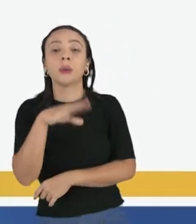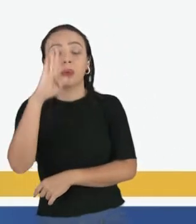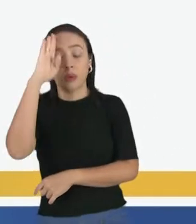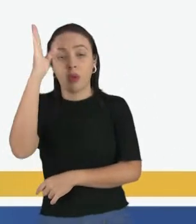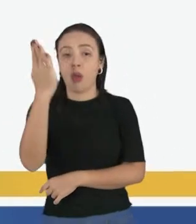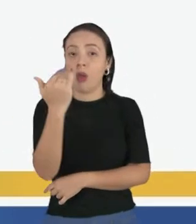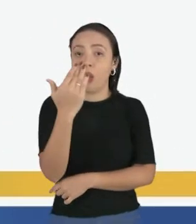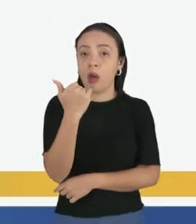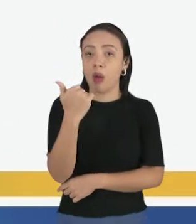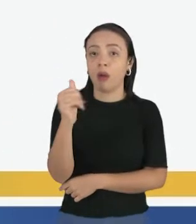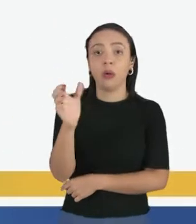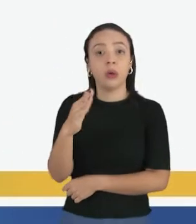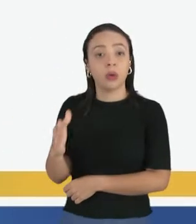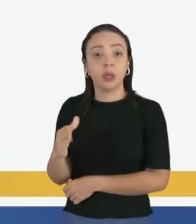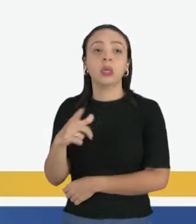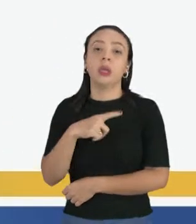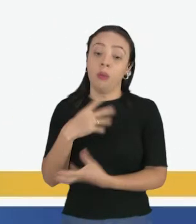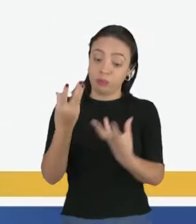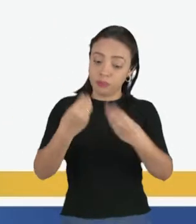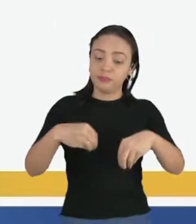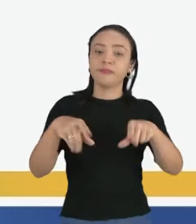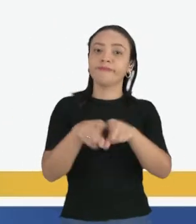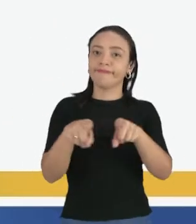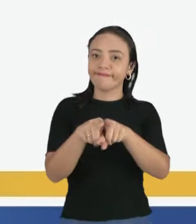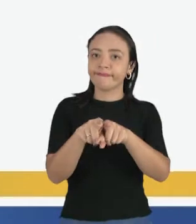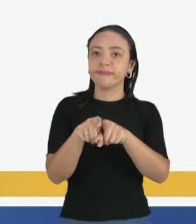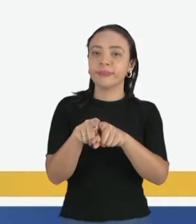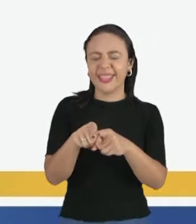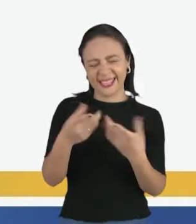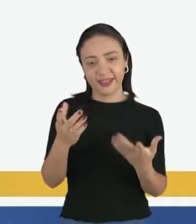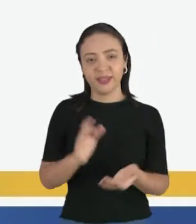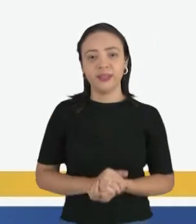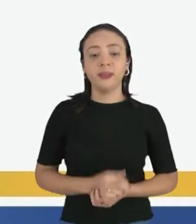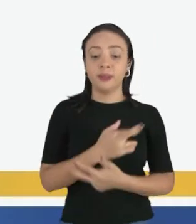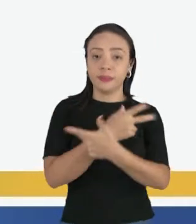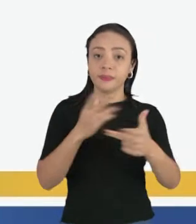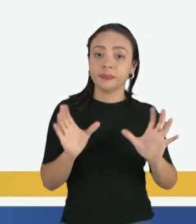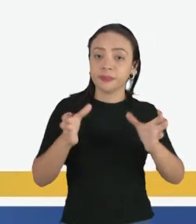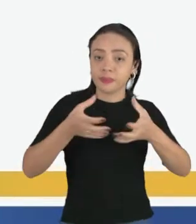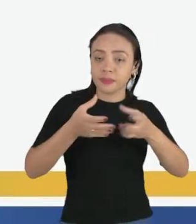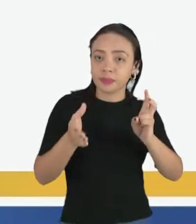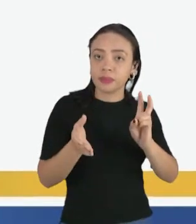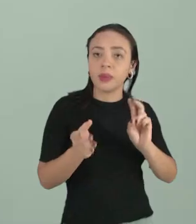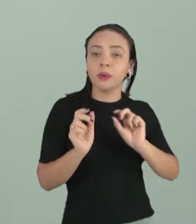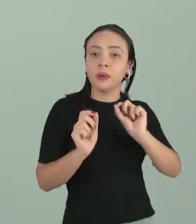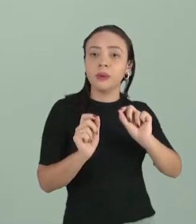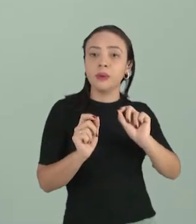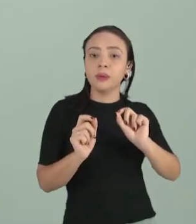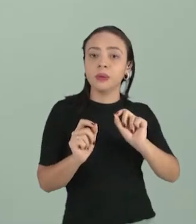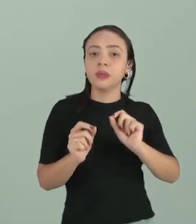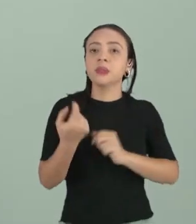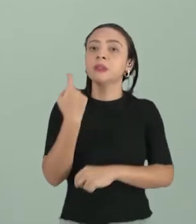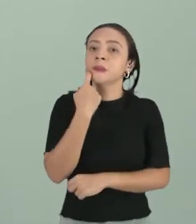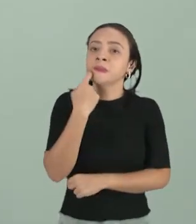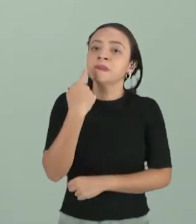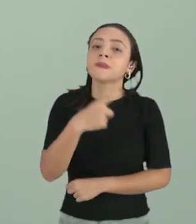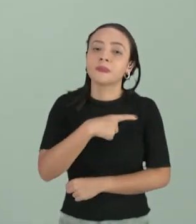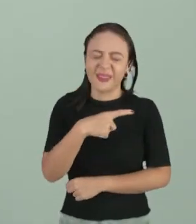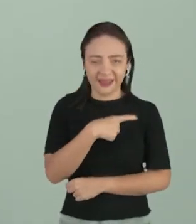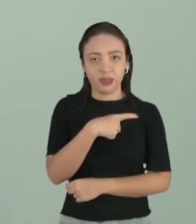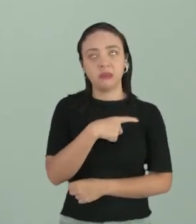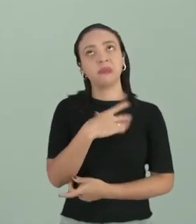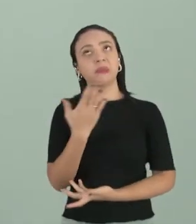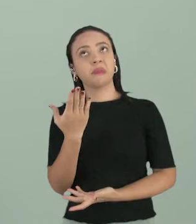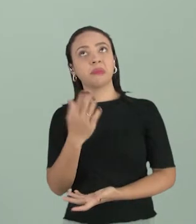alimentação ficam comprometidas. Ou seja, muitas dessas comunidades, os peixes que ali serviam